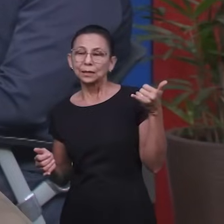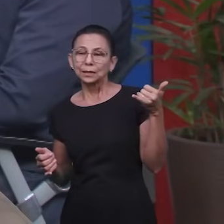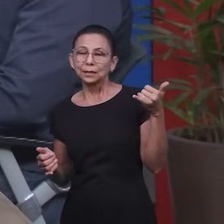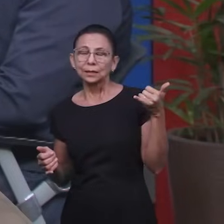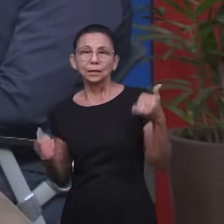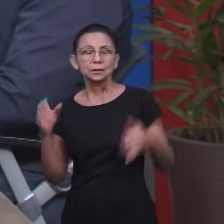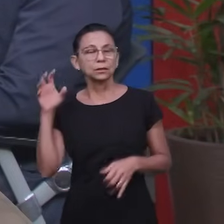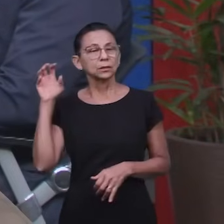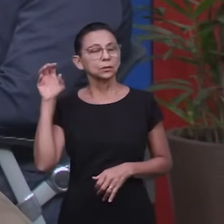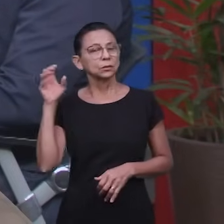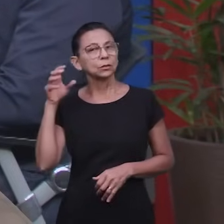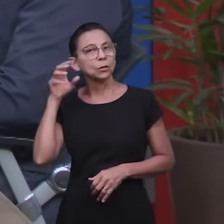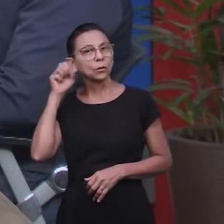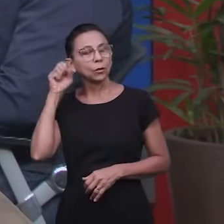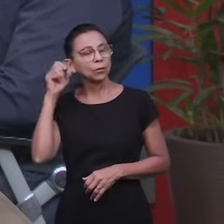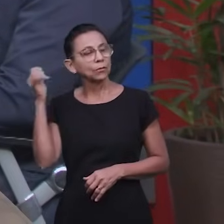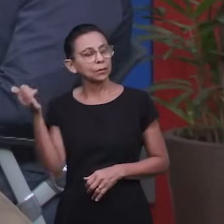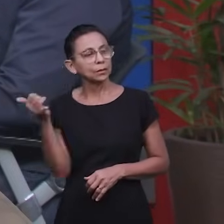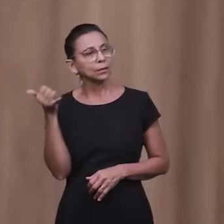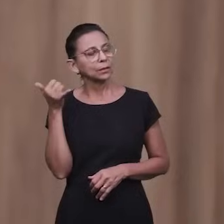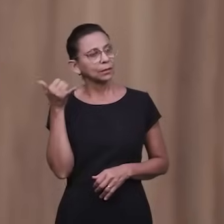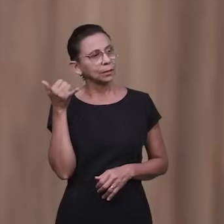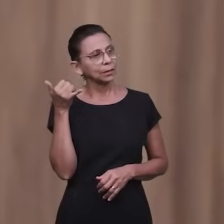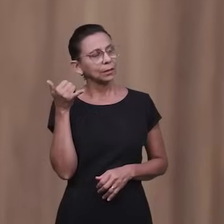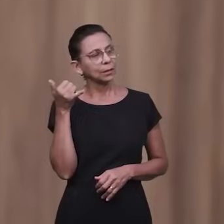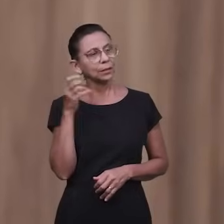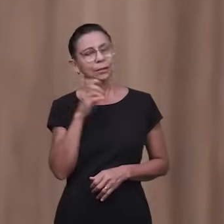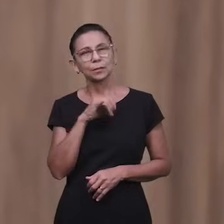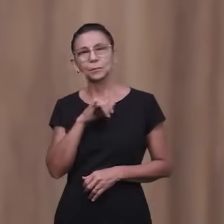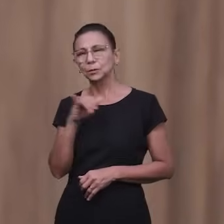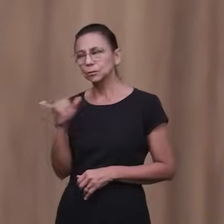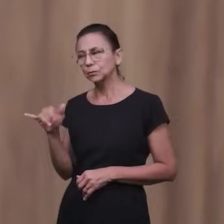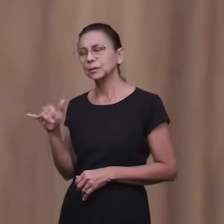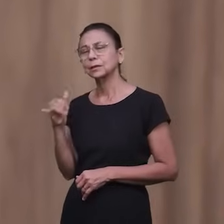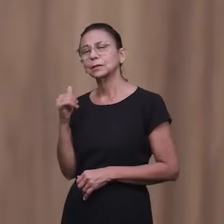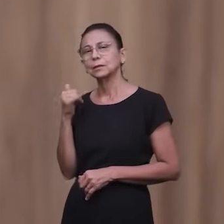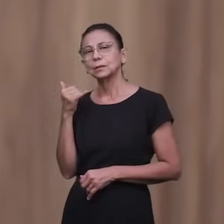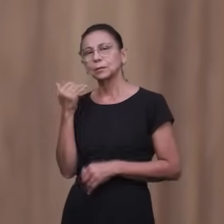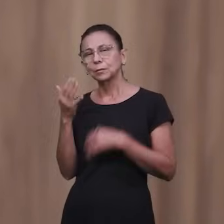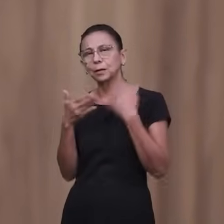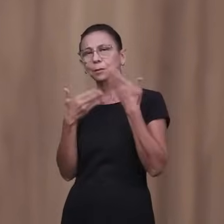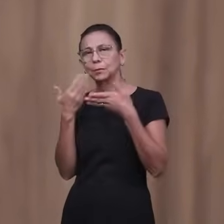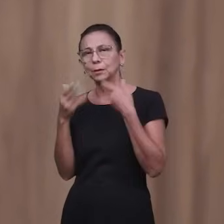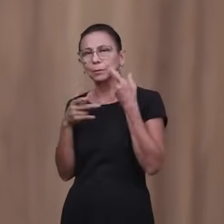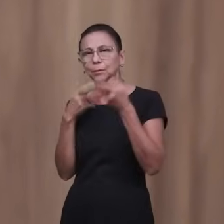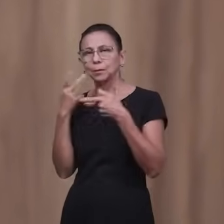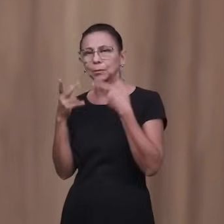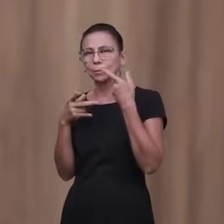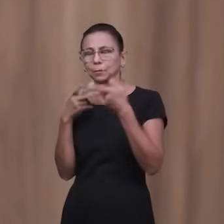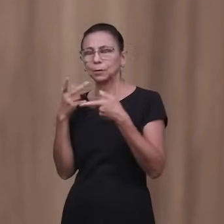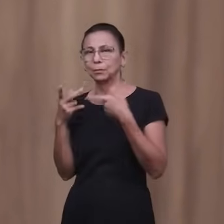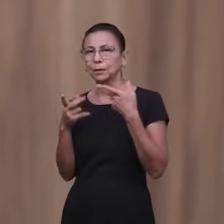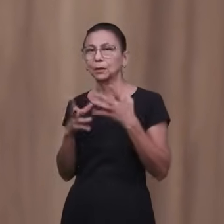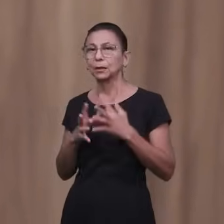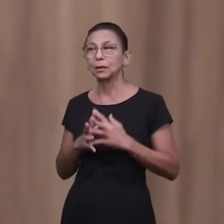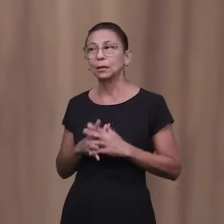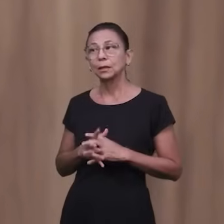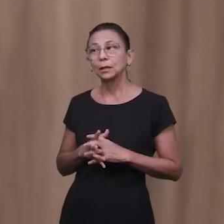ali, e depois o Espírito Santo coloca as palavras nos nossos lábios para cuidar,